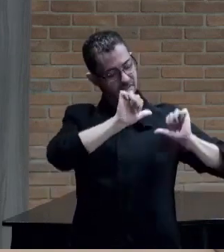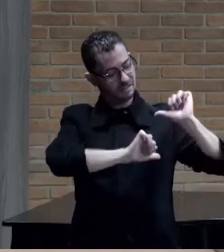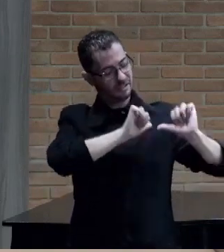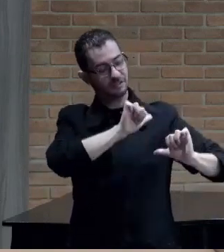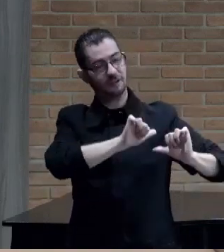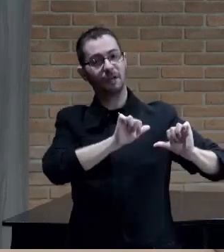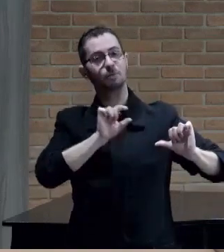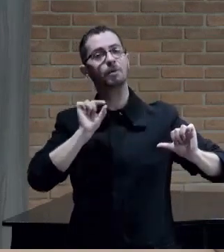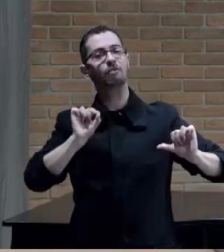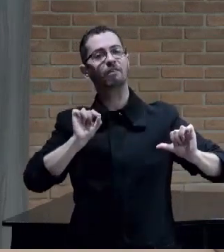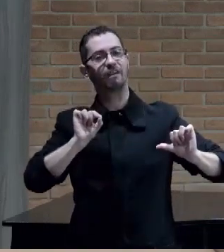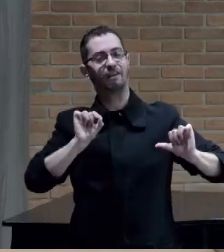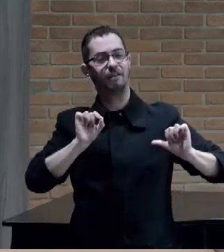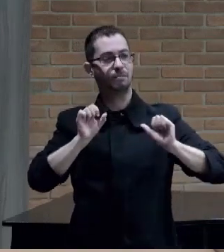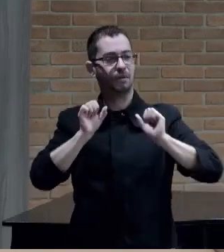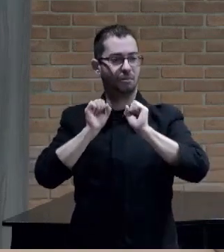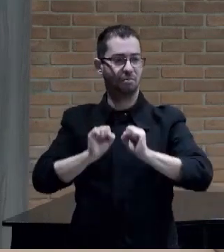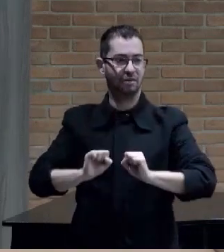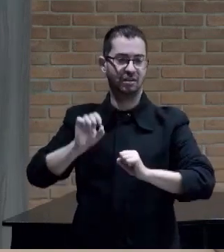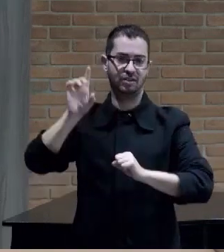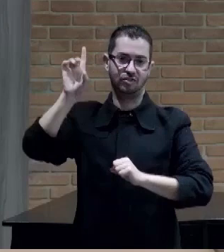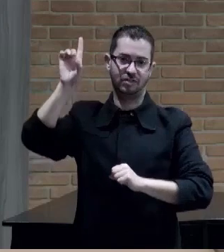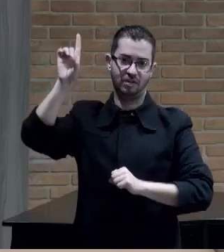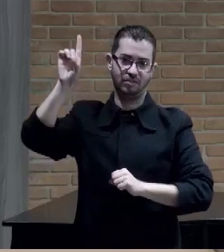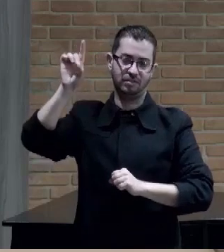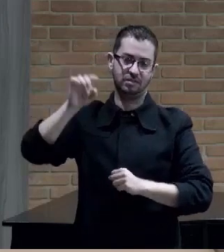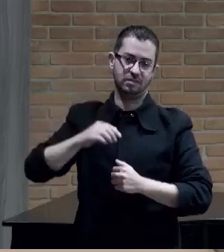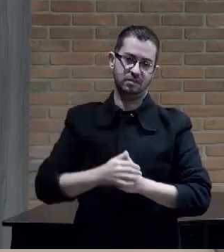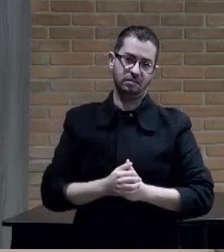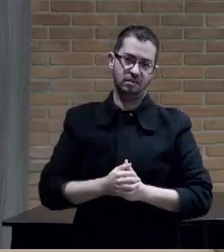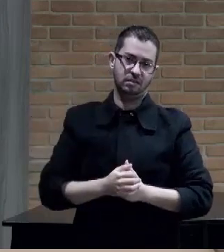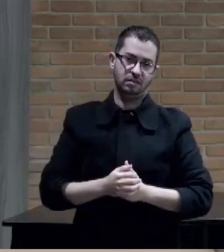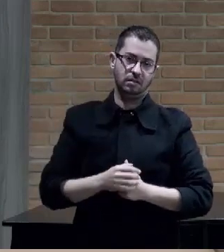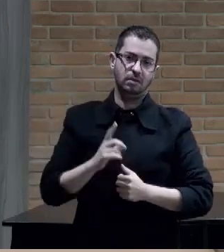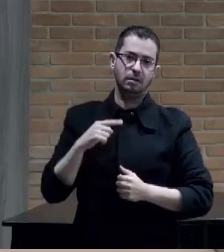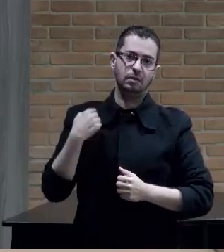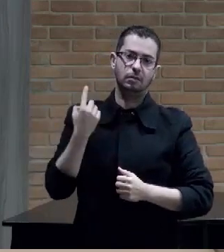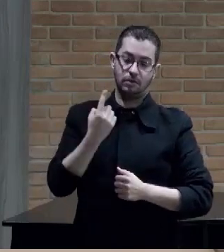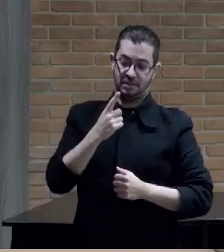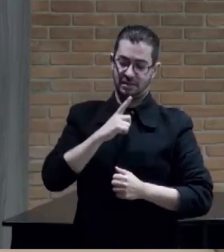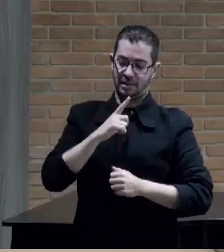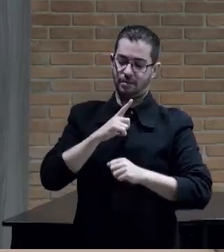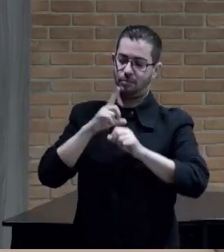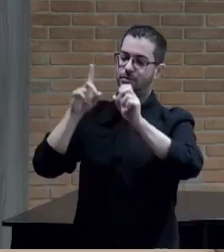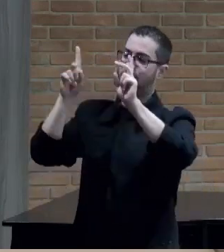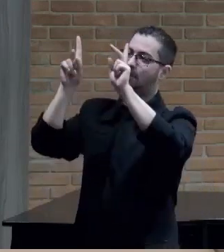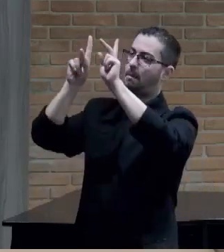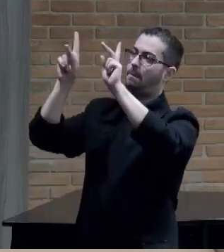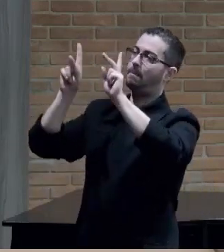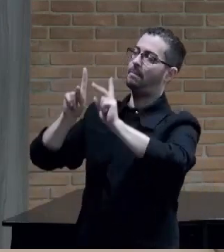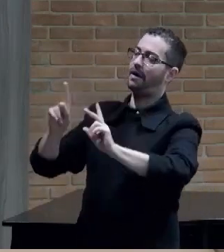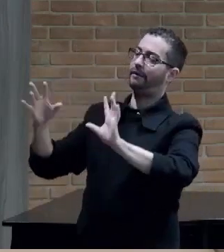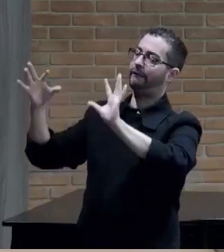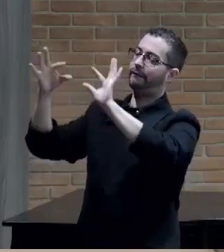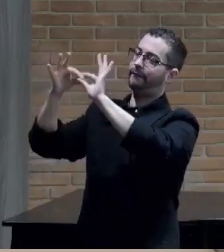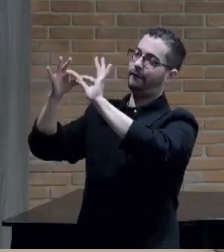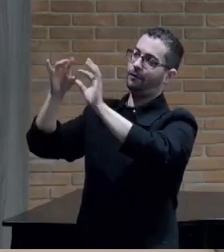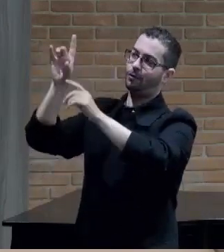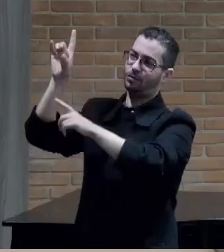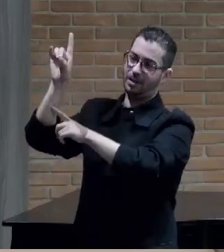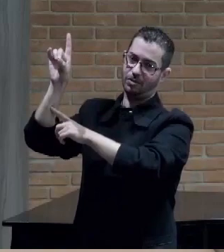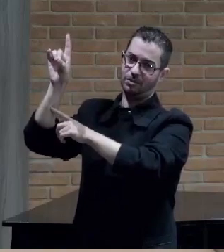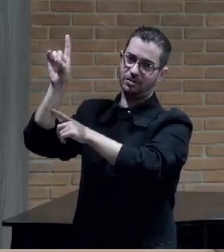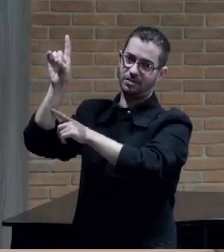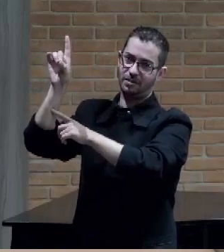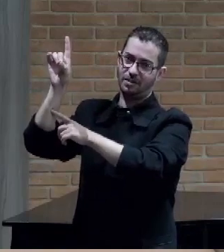pelo poder de Deus. É isso. Nós temos paz com Deus por meio de Jesus Cristo. E podemos